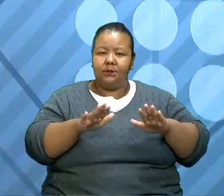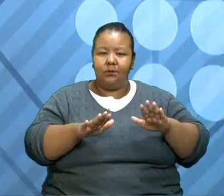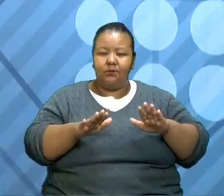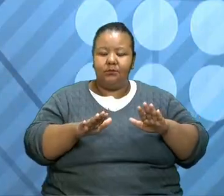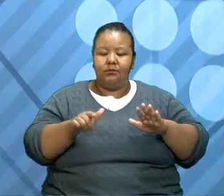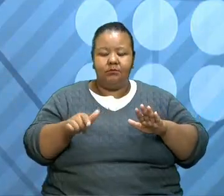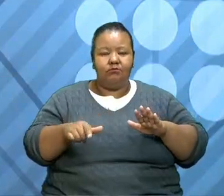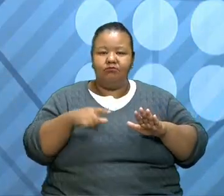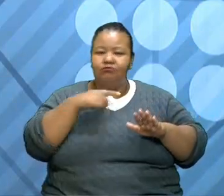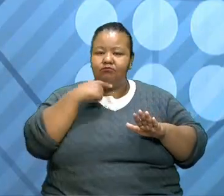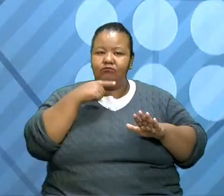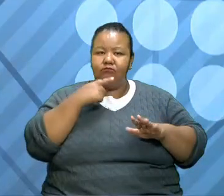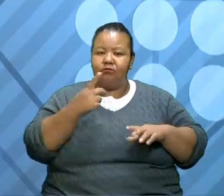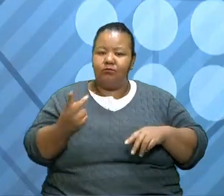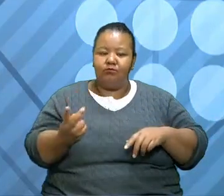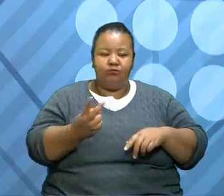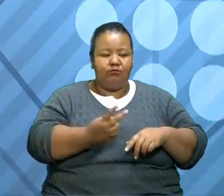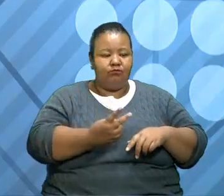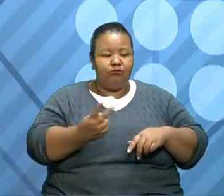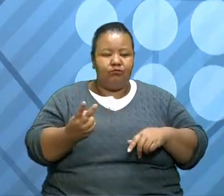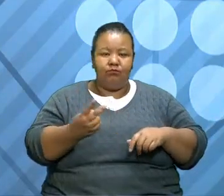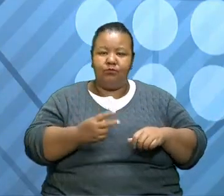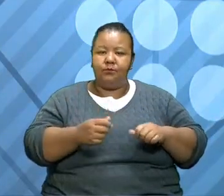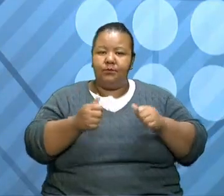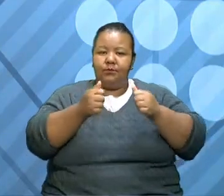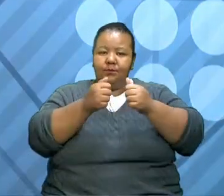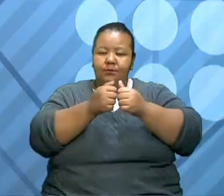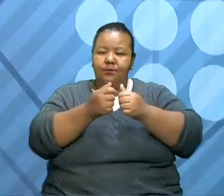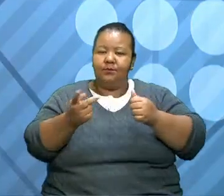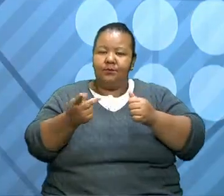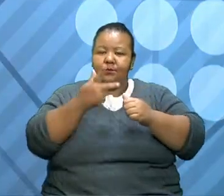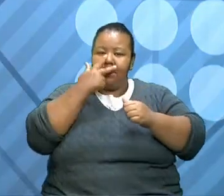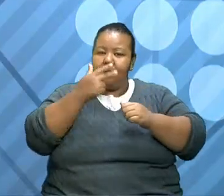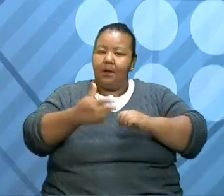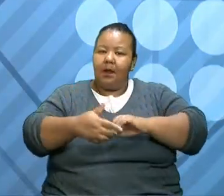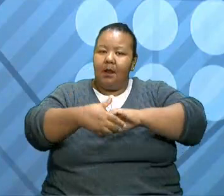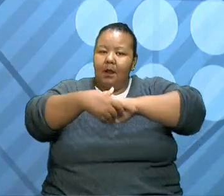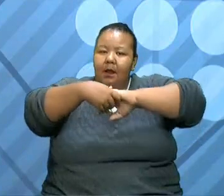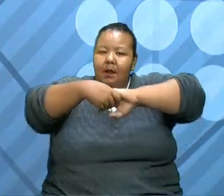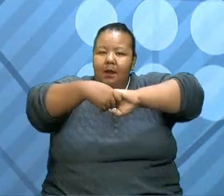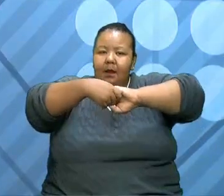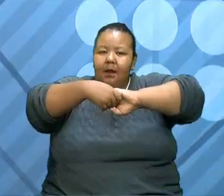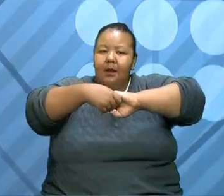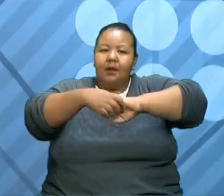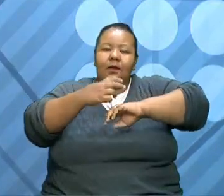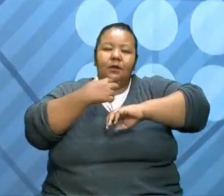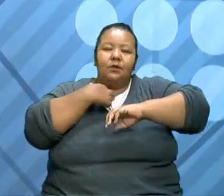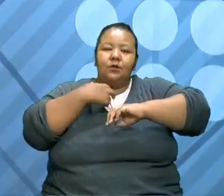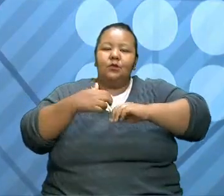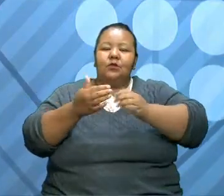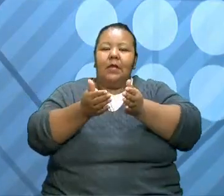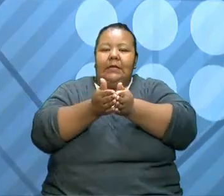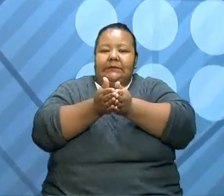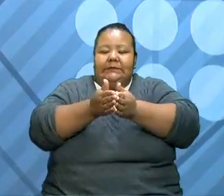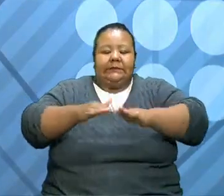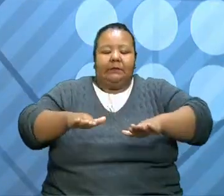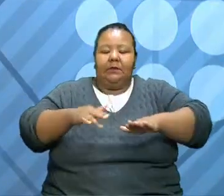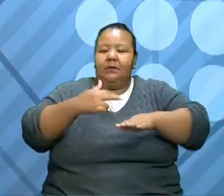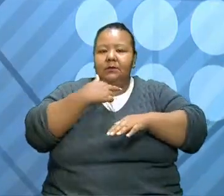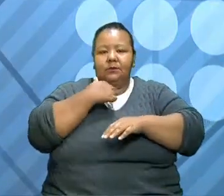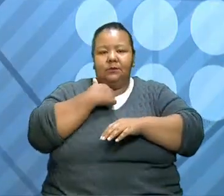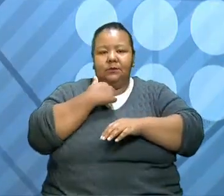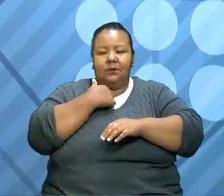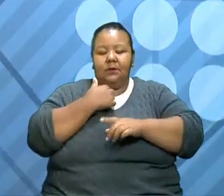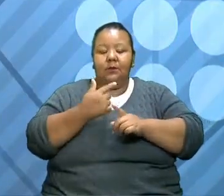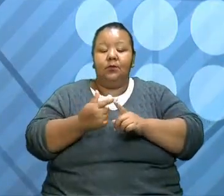um gestor. Os dois estão juntos, os dois estão de mãos dadas ali, eles estão entrelaçados, não tem como eu separar. Porque